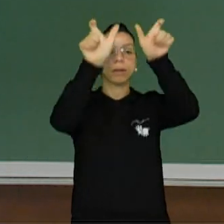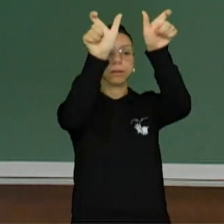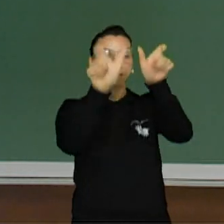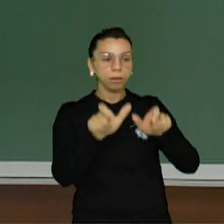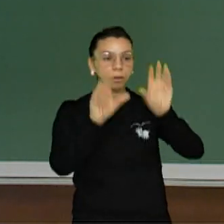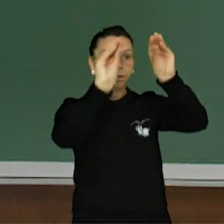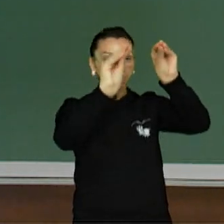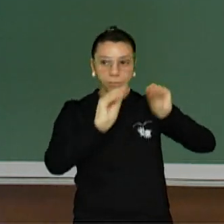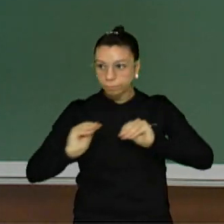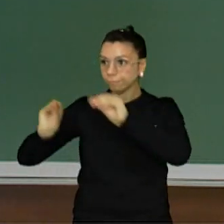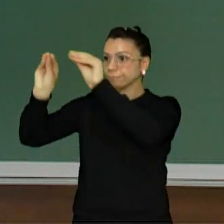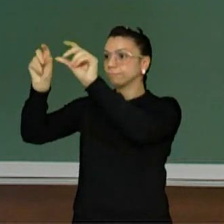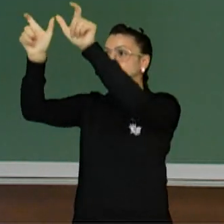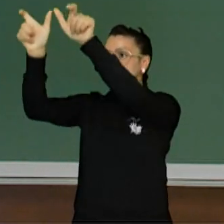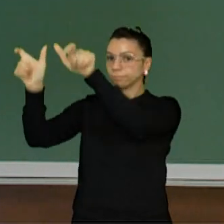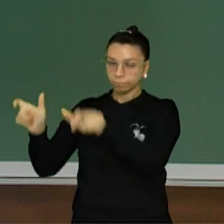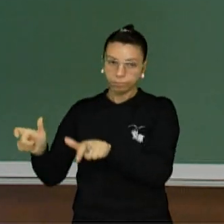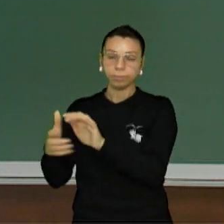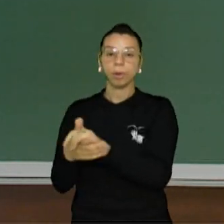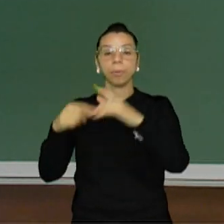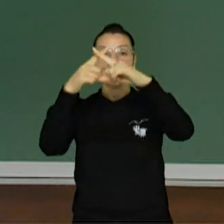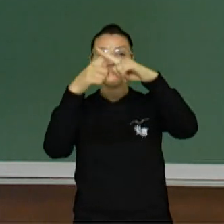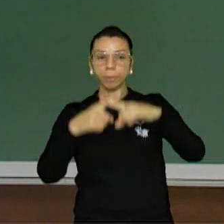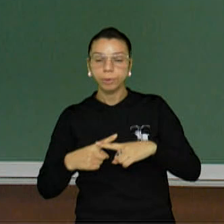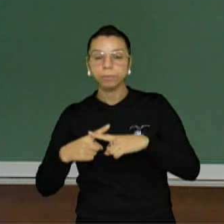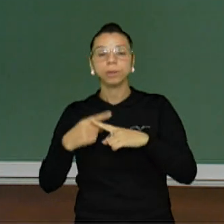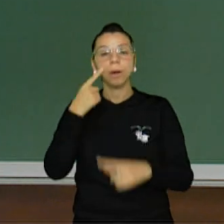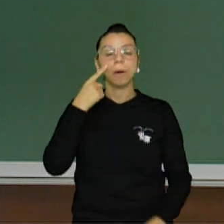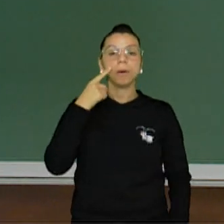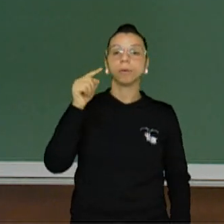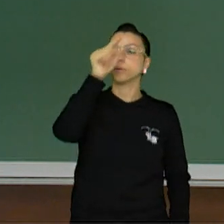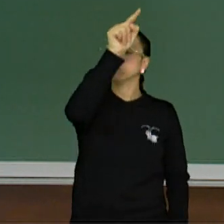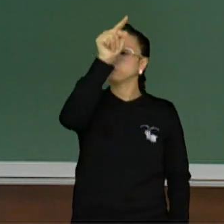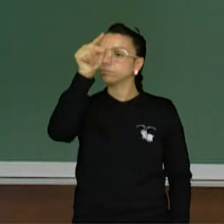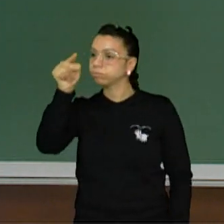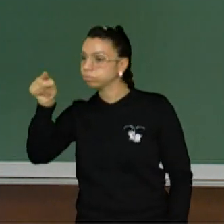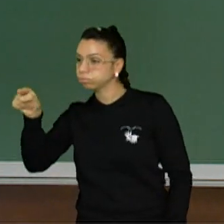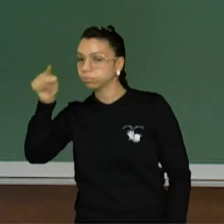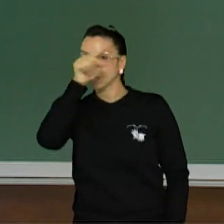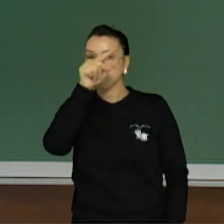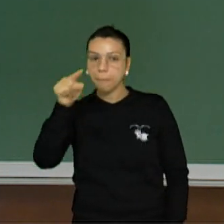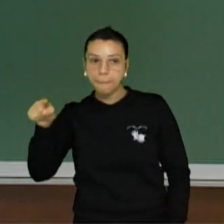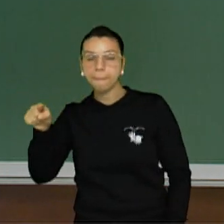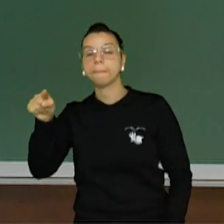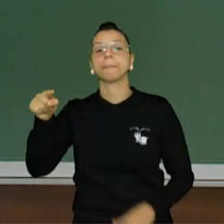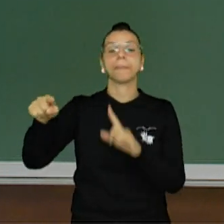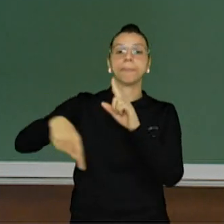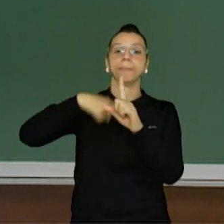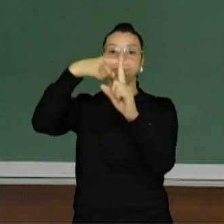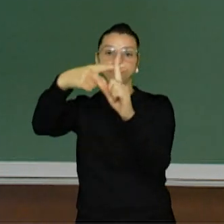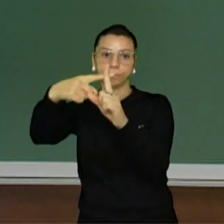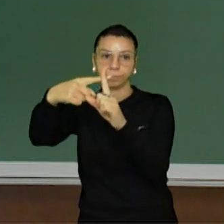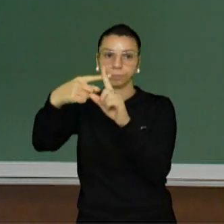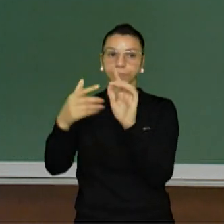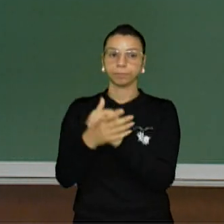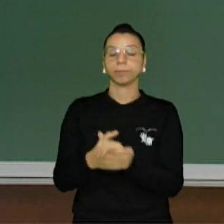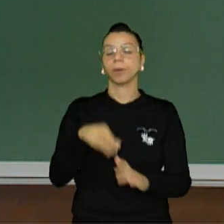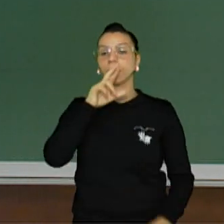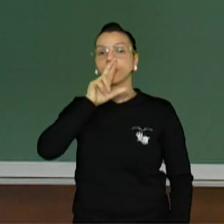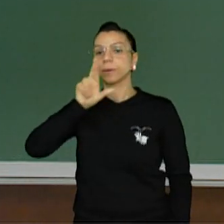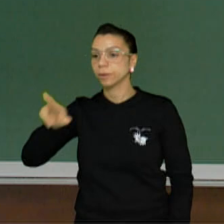as multiplicações. Aqui eu gostei que ficou aqui, né, direto positivo. 14, né, aqui o